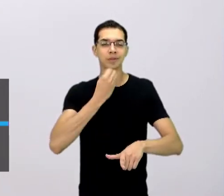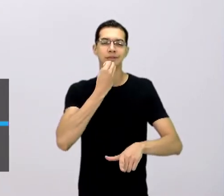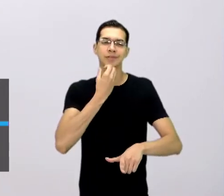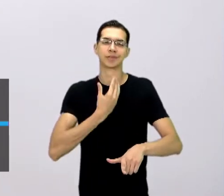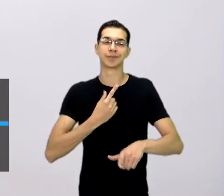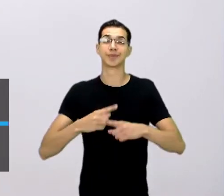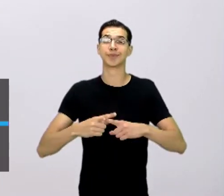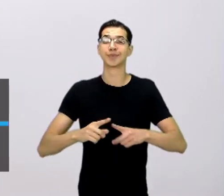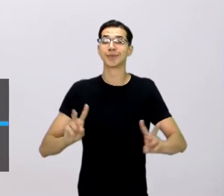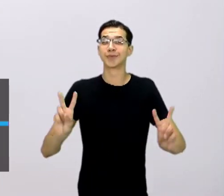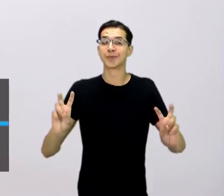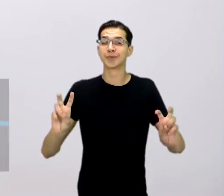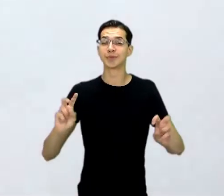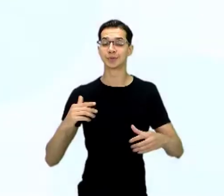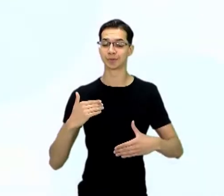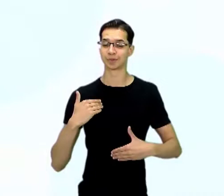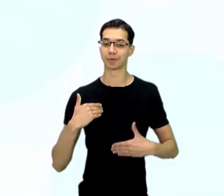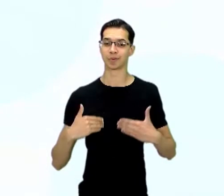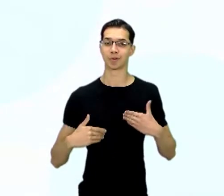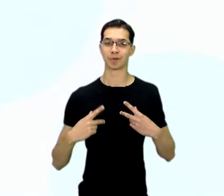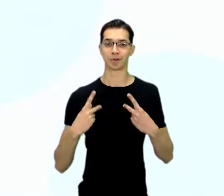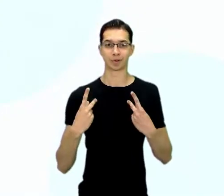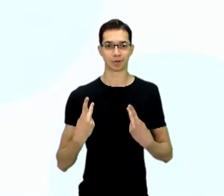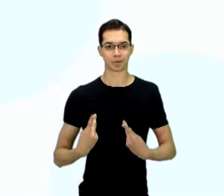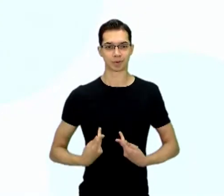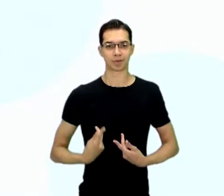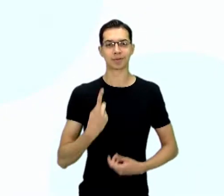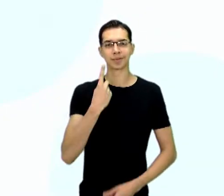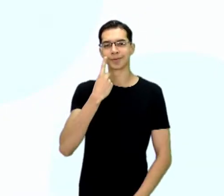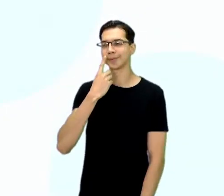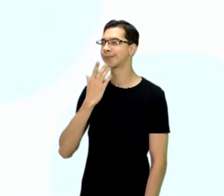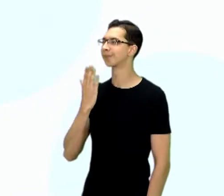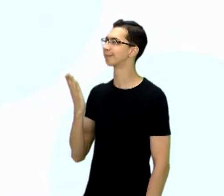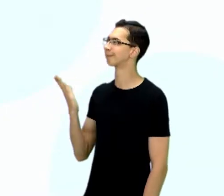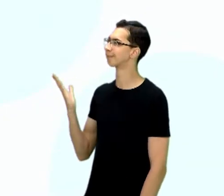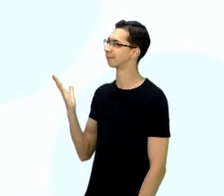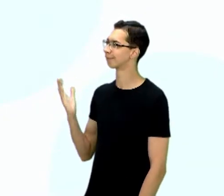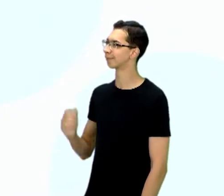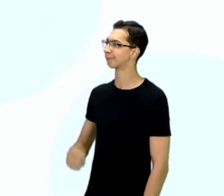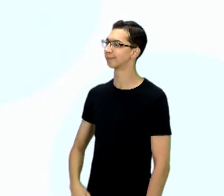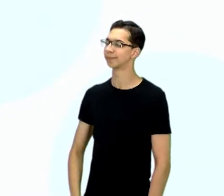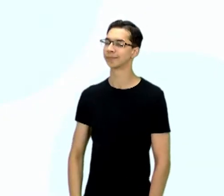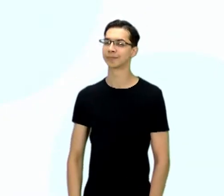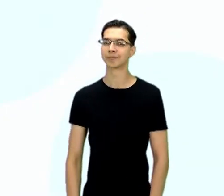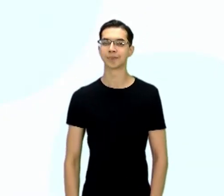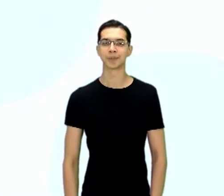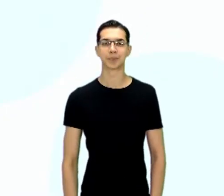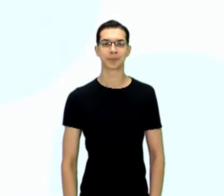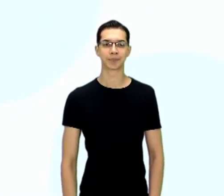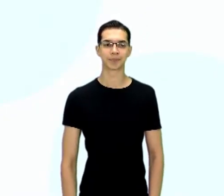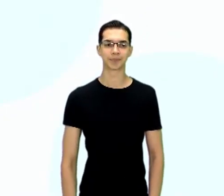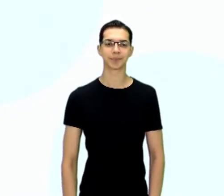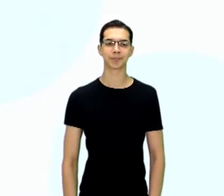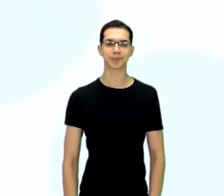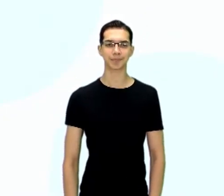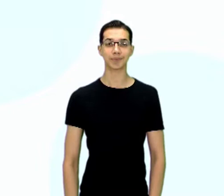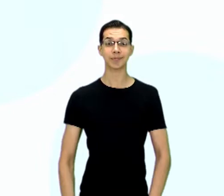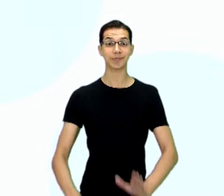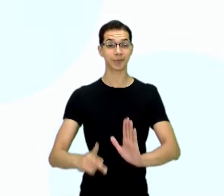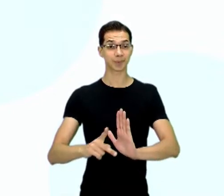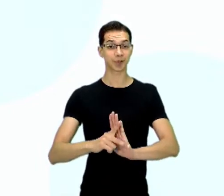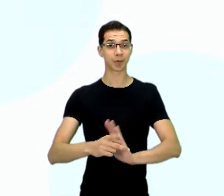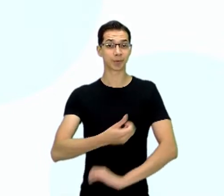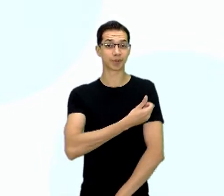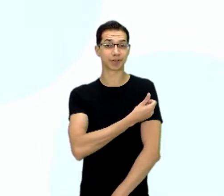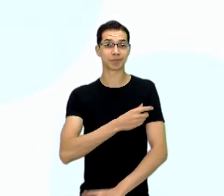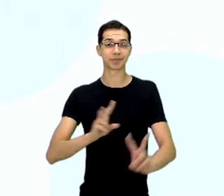corpo humano. Então tá aí aparecendo para vocês, né, a habilidade que a gente vai trabalhar hoje é a habilidade do 6º ano, né, de